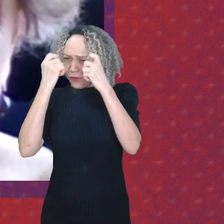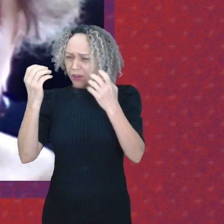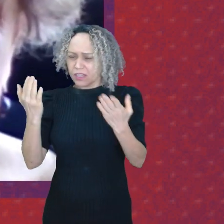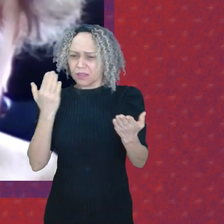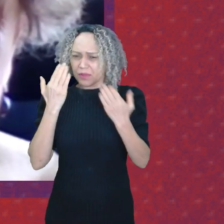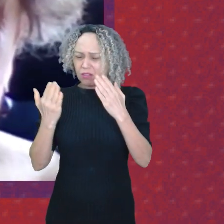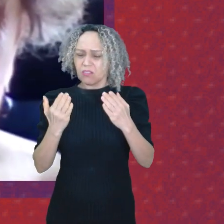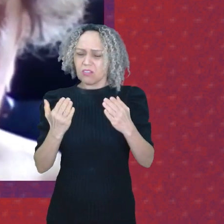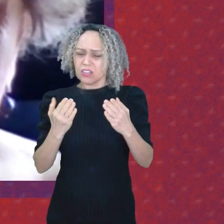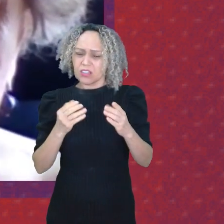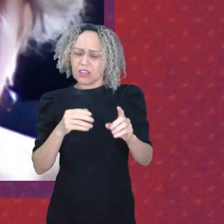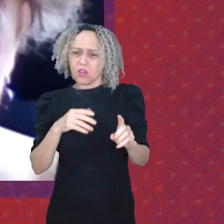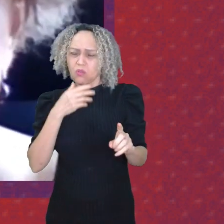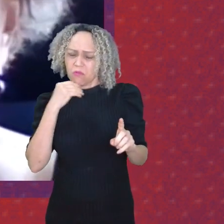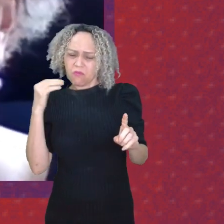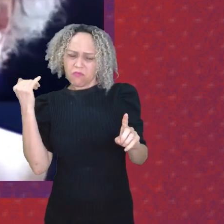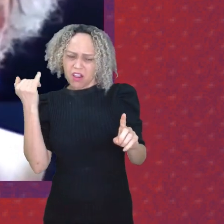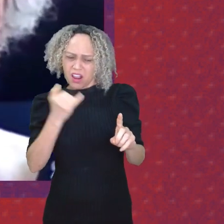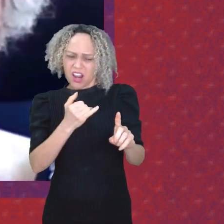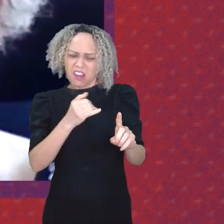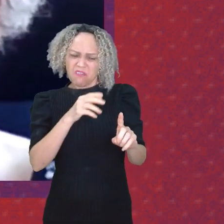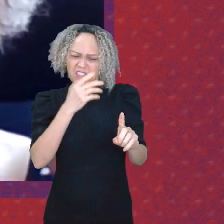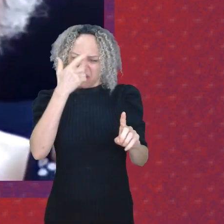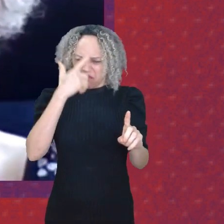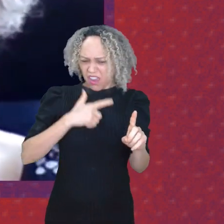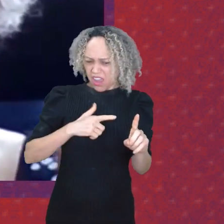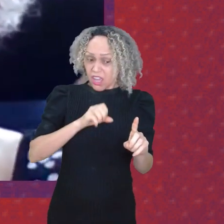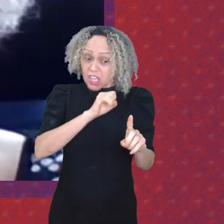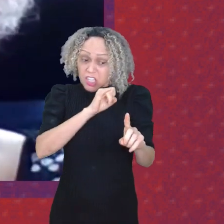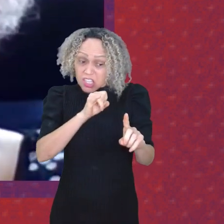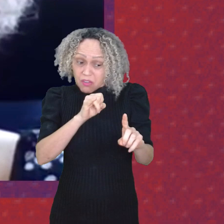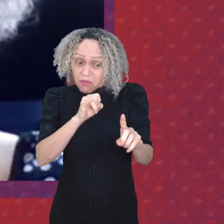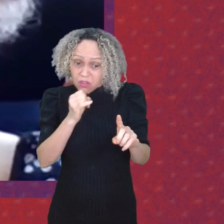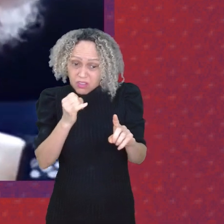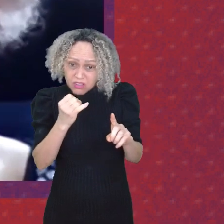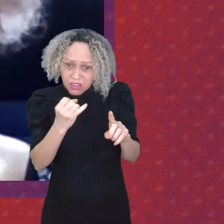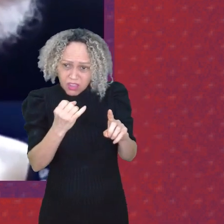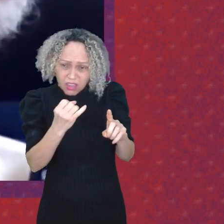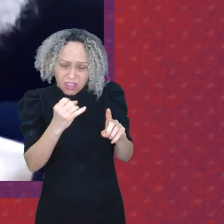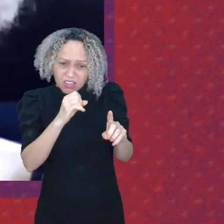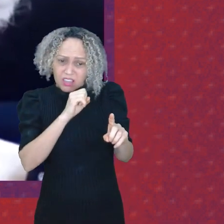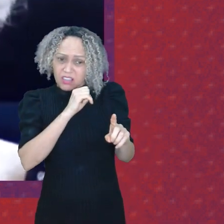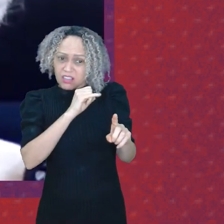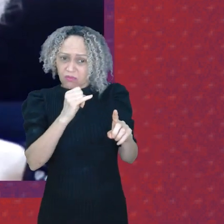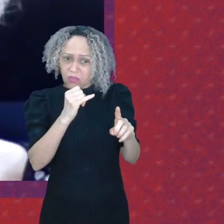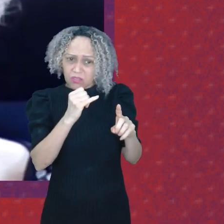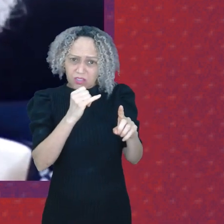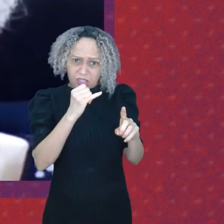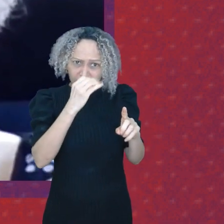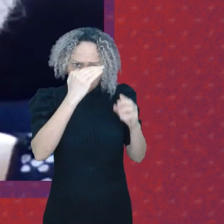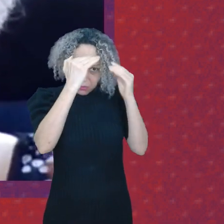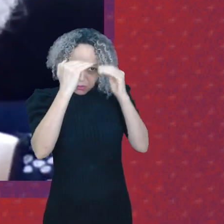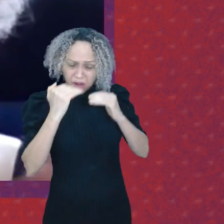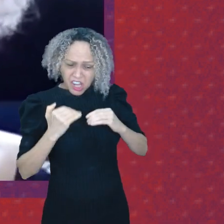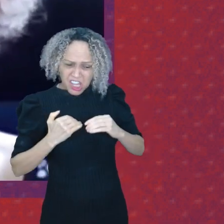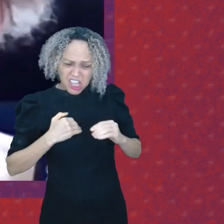violento. A violência emocional, aquela que fica o dia inteiro